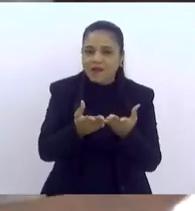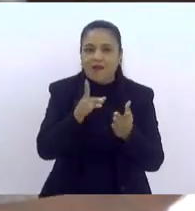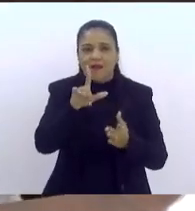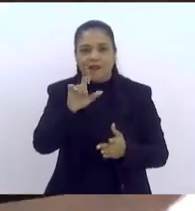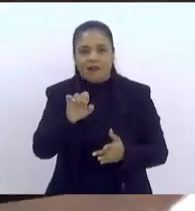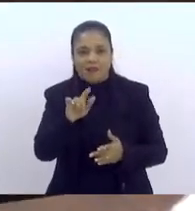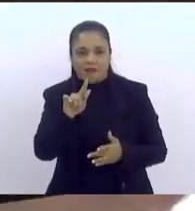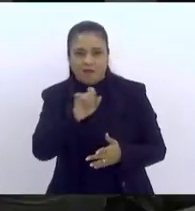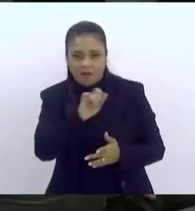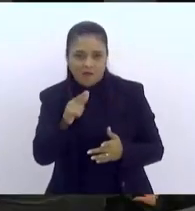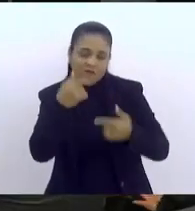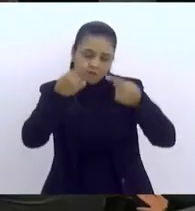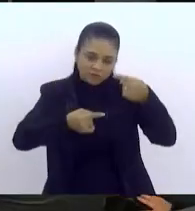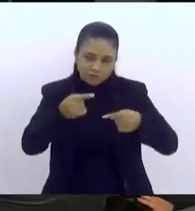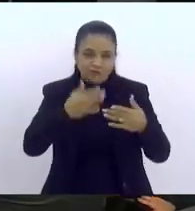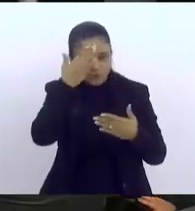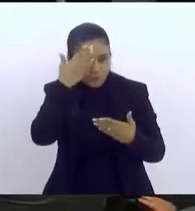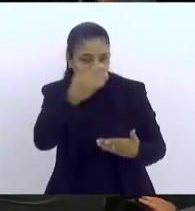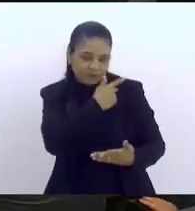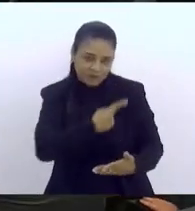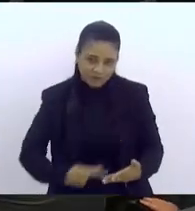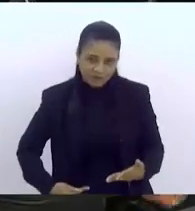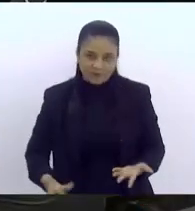Obrigada, presidente.